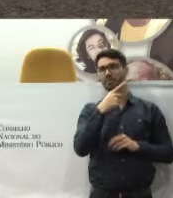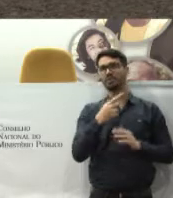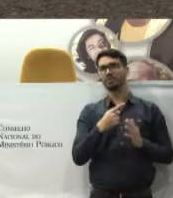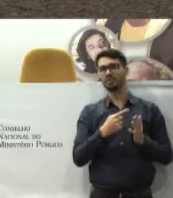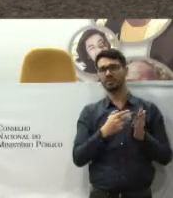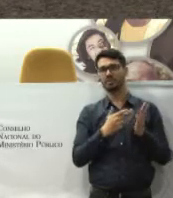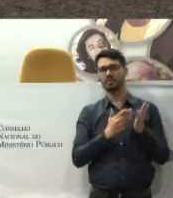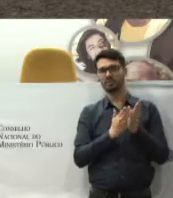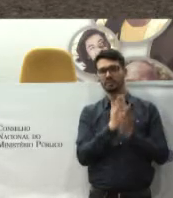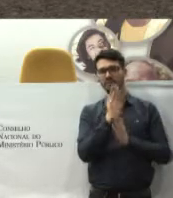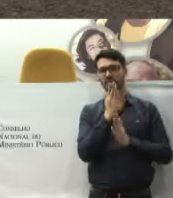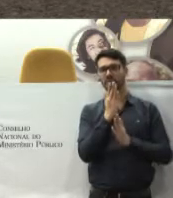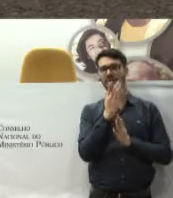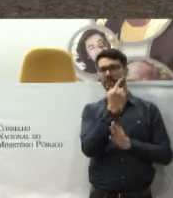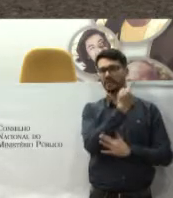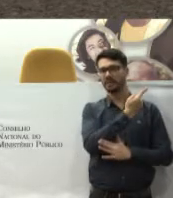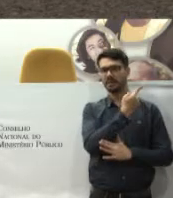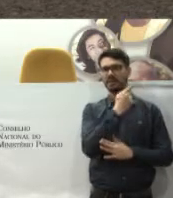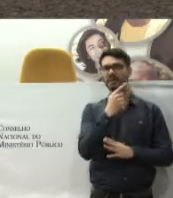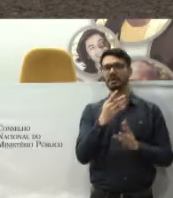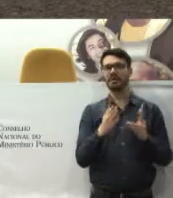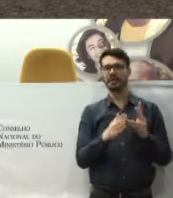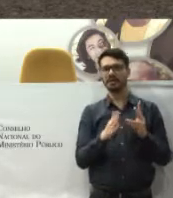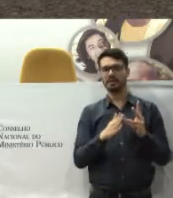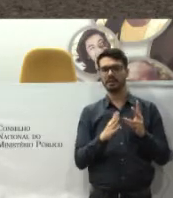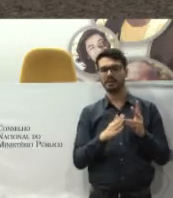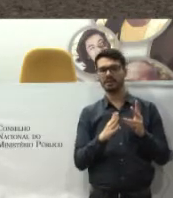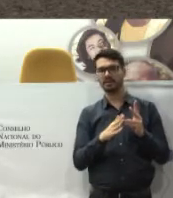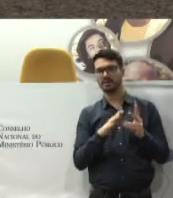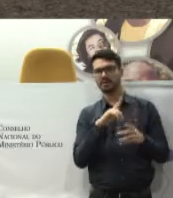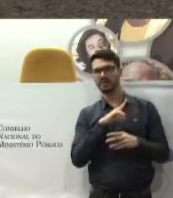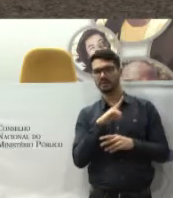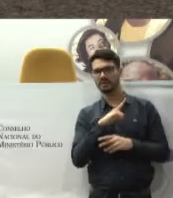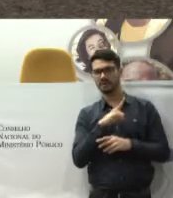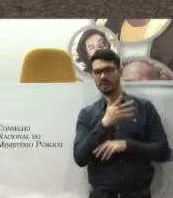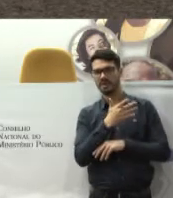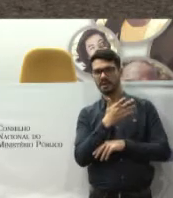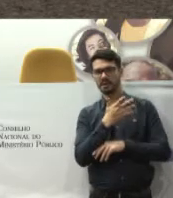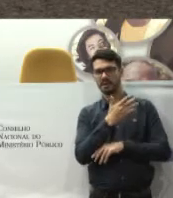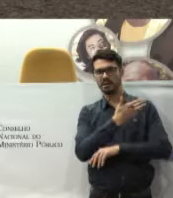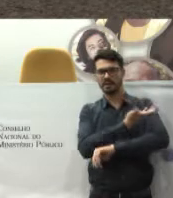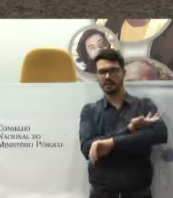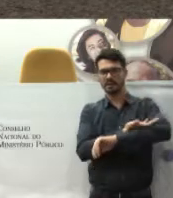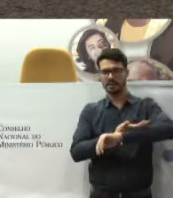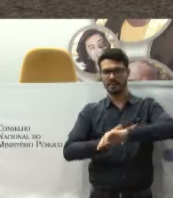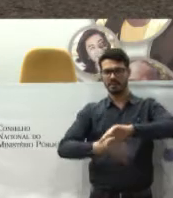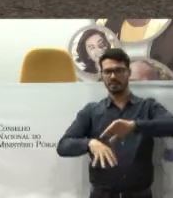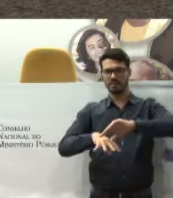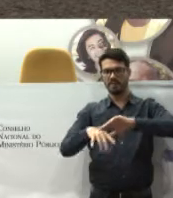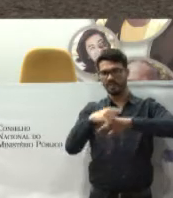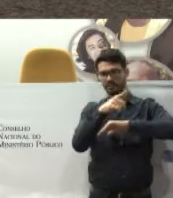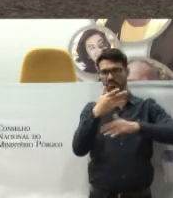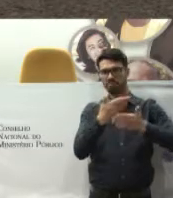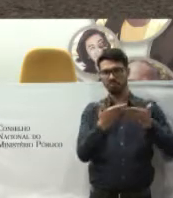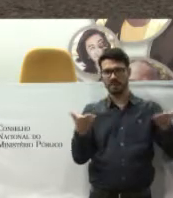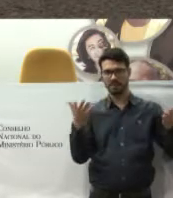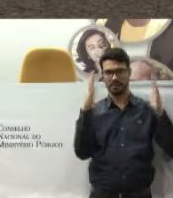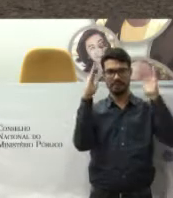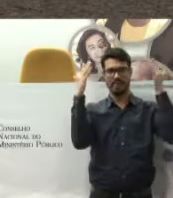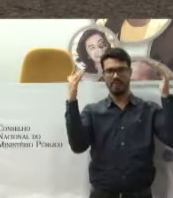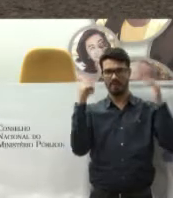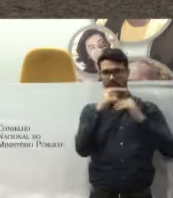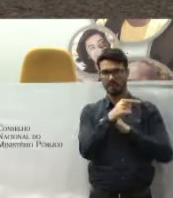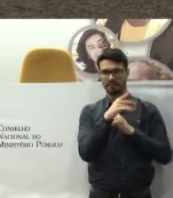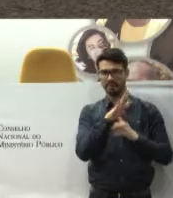linha de pesquisa, outro livro que eu escrevi, são os índios. Se você tem uma lesão ambiental genérica, é uma coisa. Se você